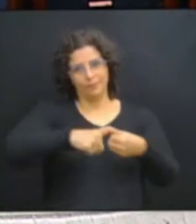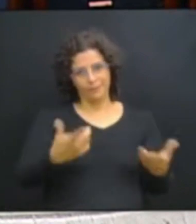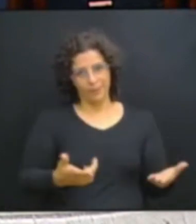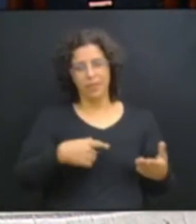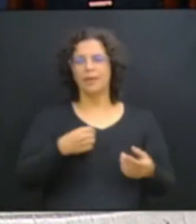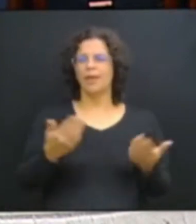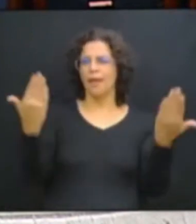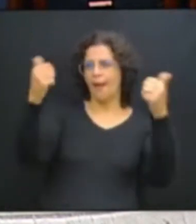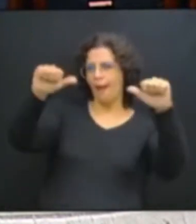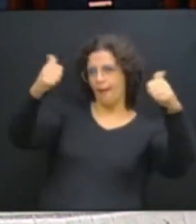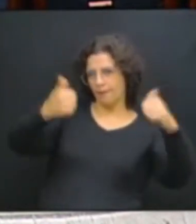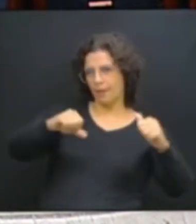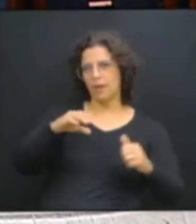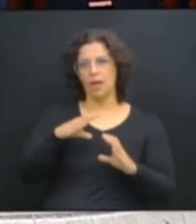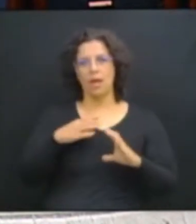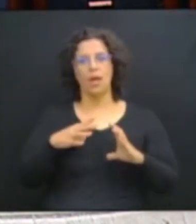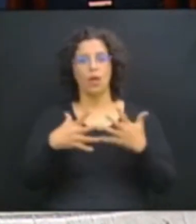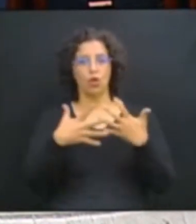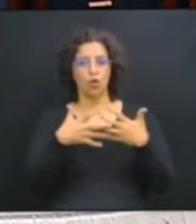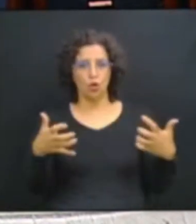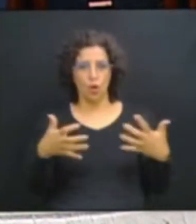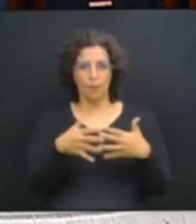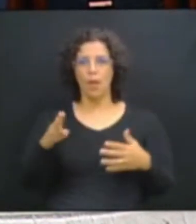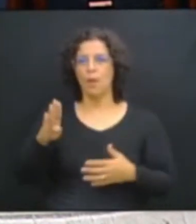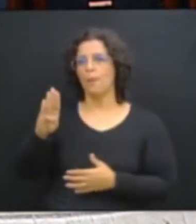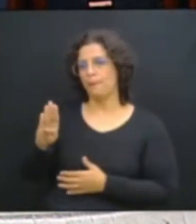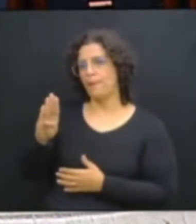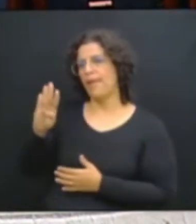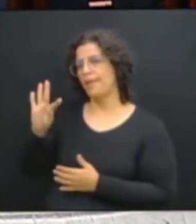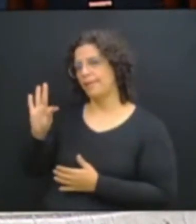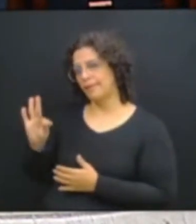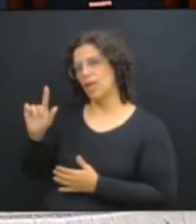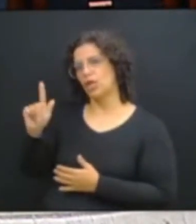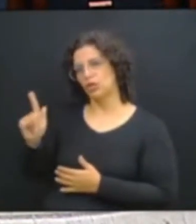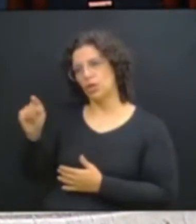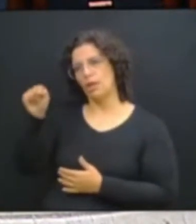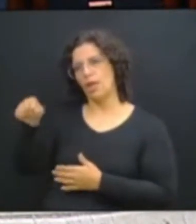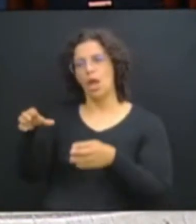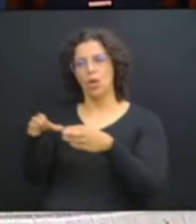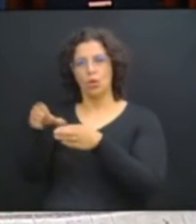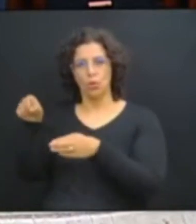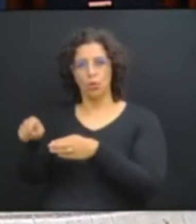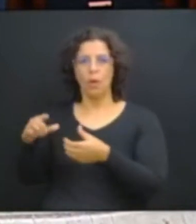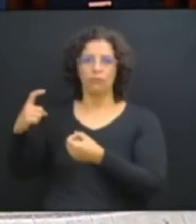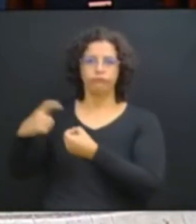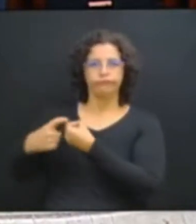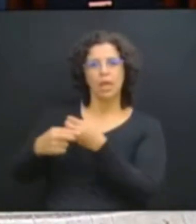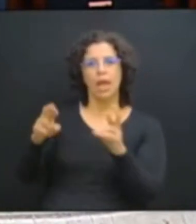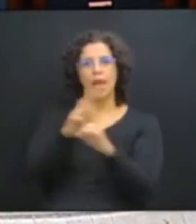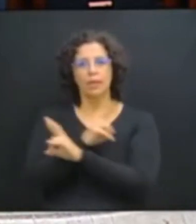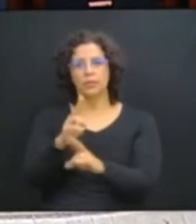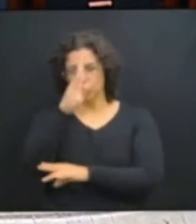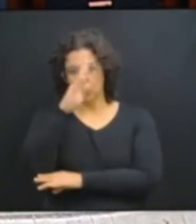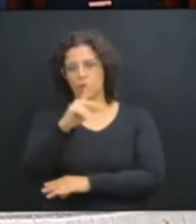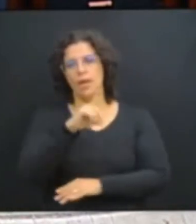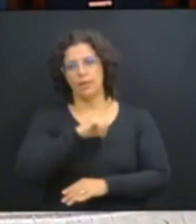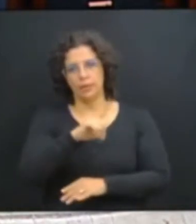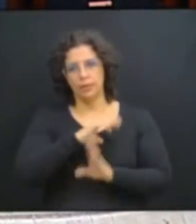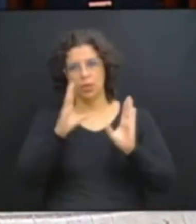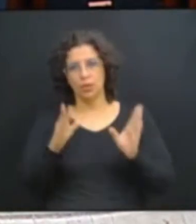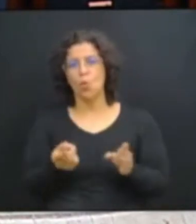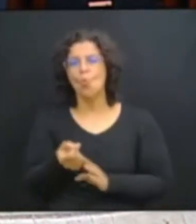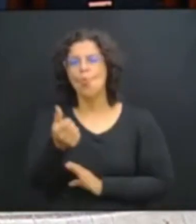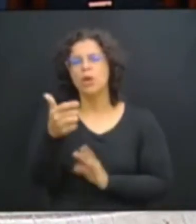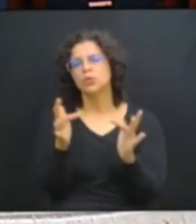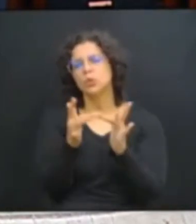está avaliando a Copel, o banco que avalia as ações da Copel, tem relações quase